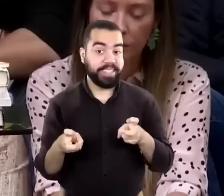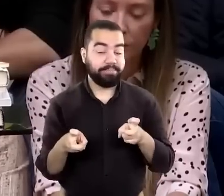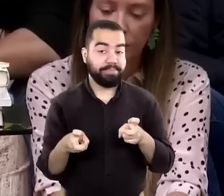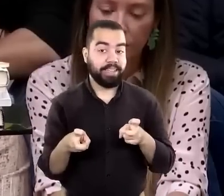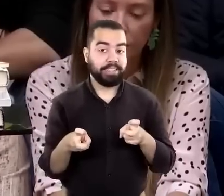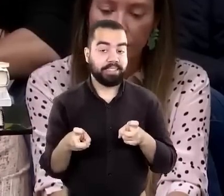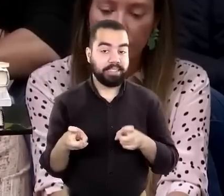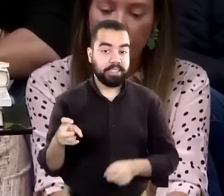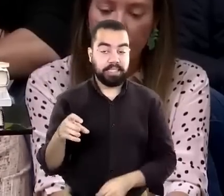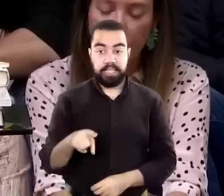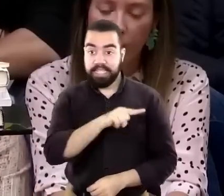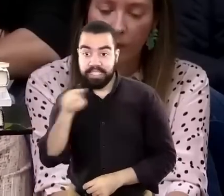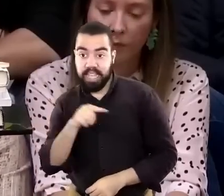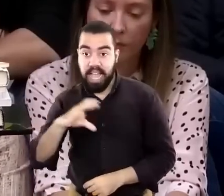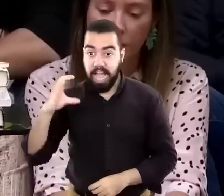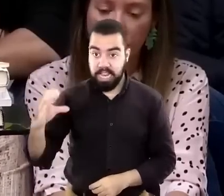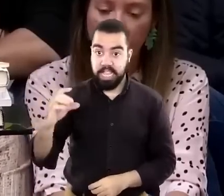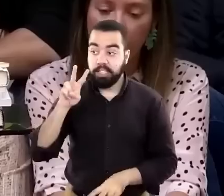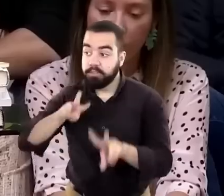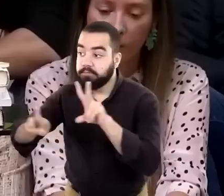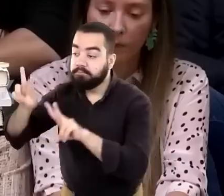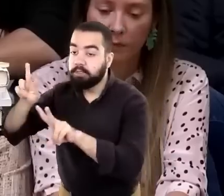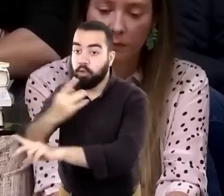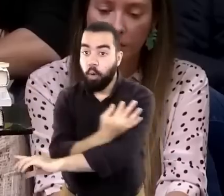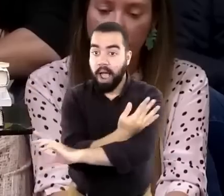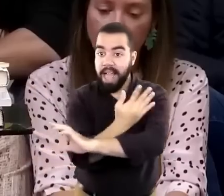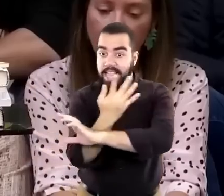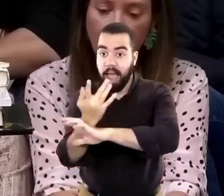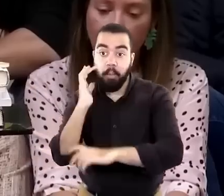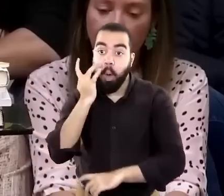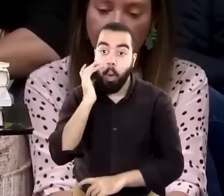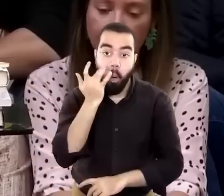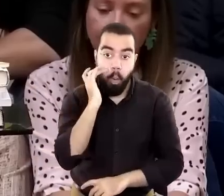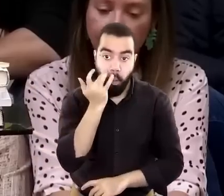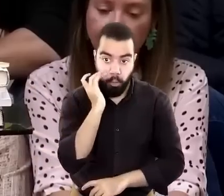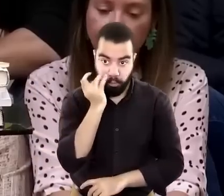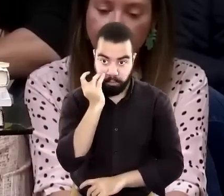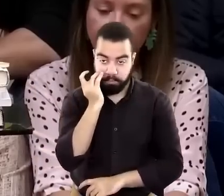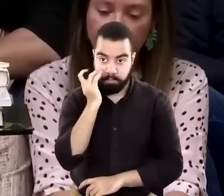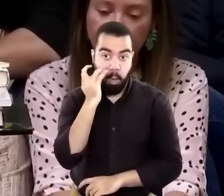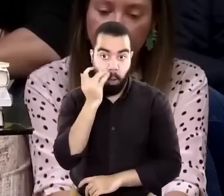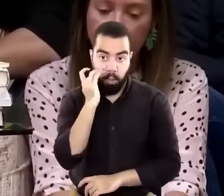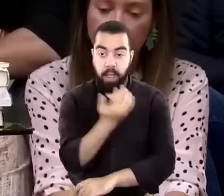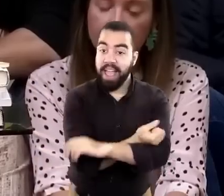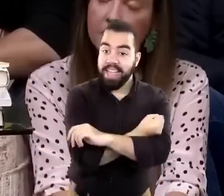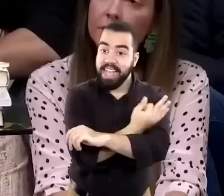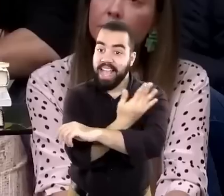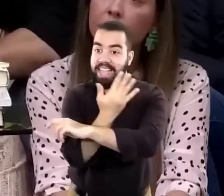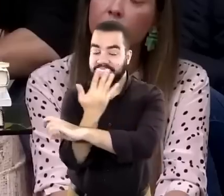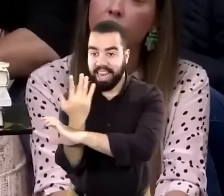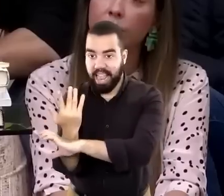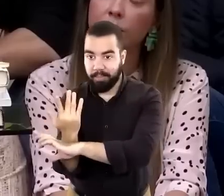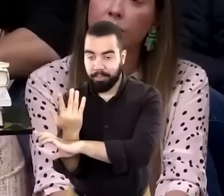visão, é um candelabro todo de ouro. Meus amados, vamos entender isso. O candelabro era uma